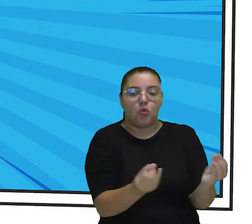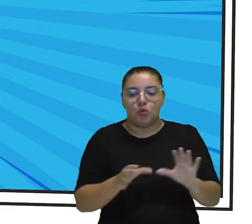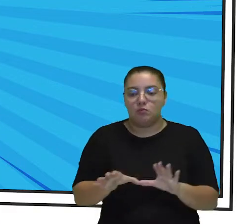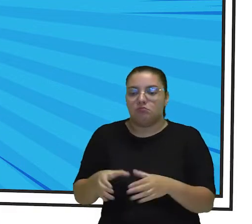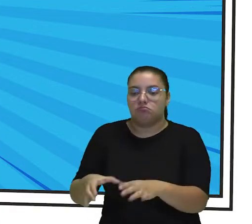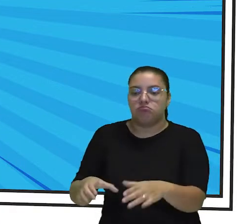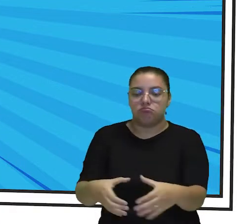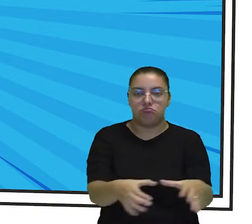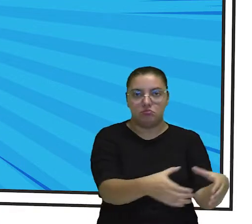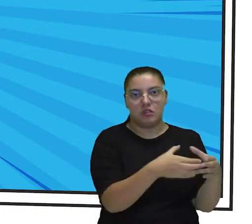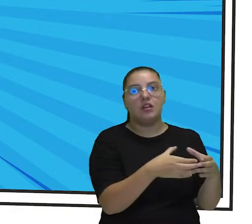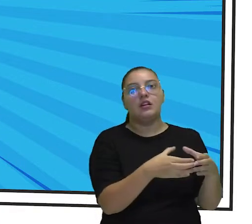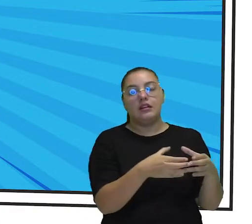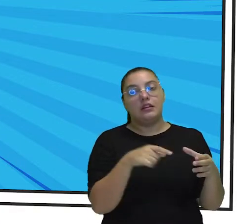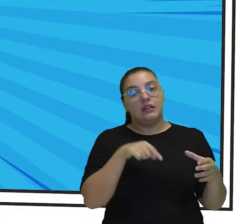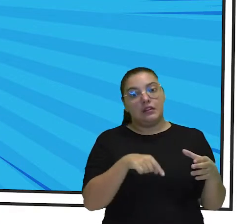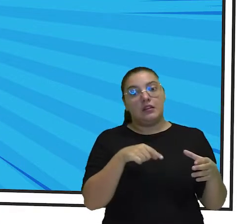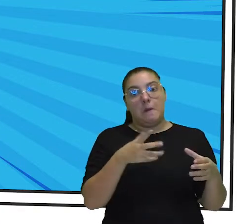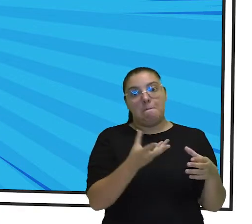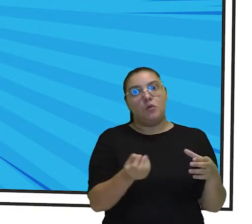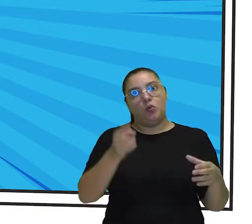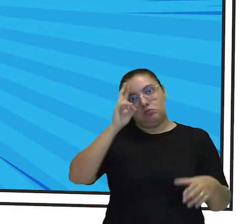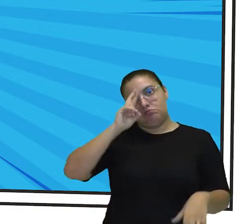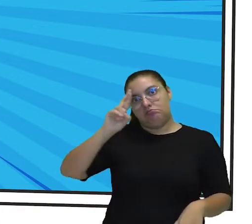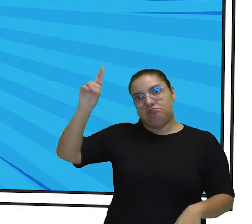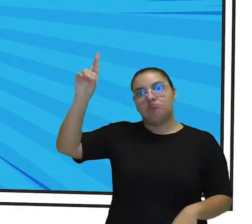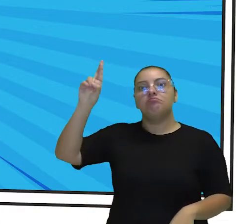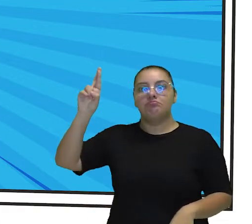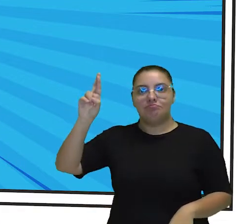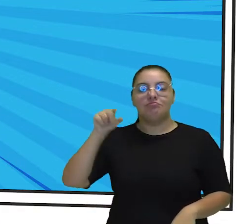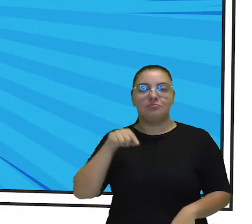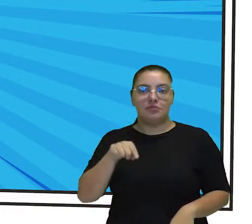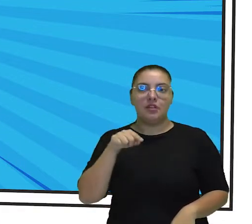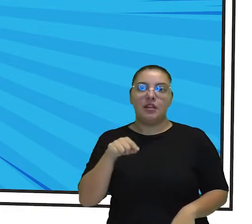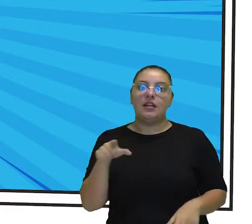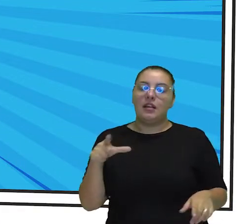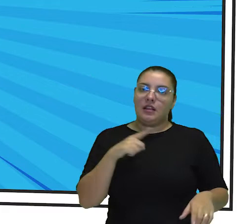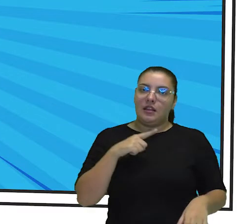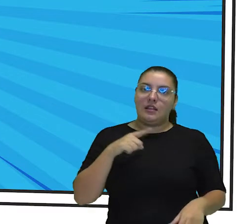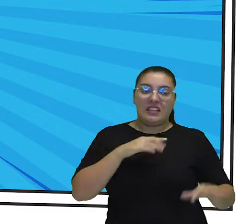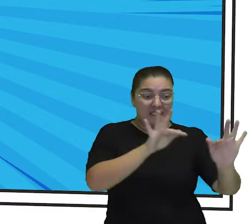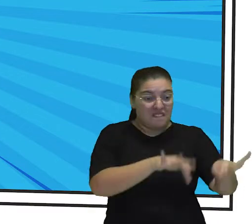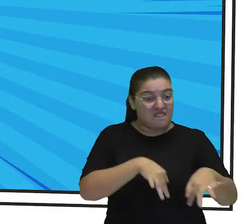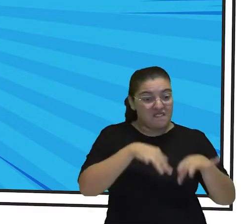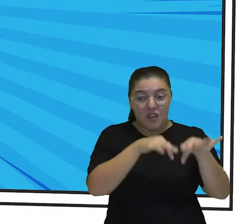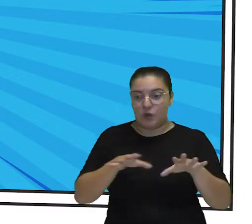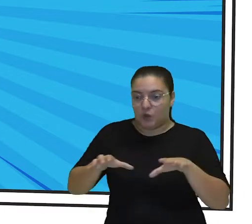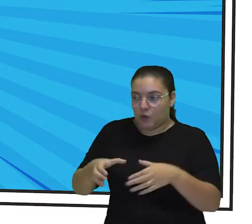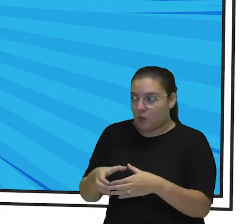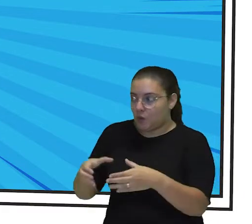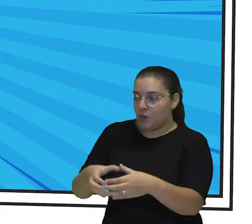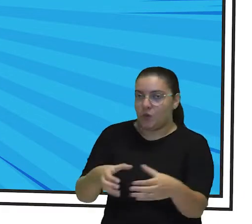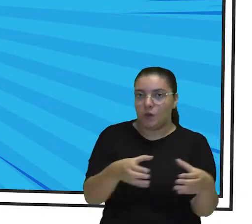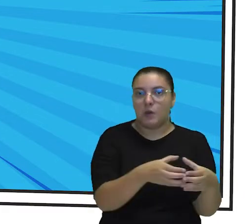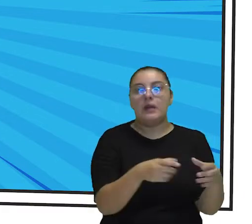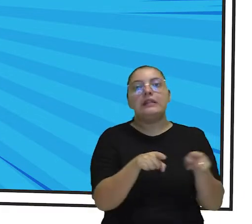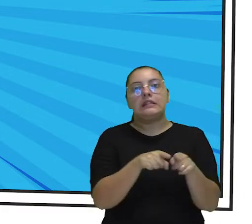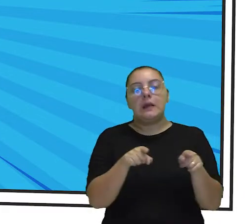povos, são vários senhores, são vários feudos e são vários